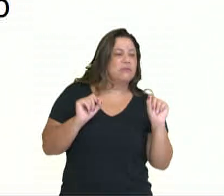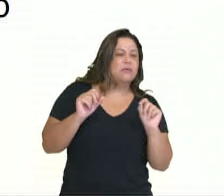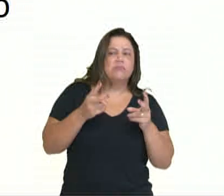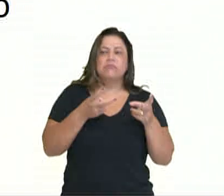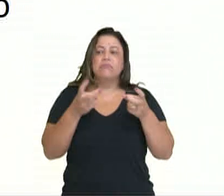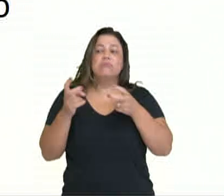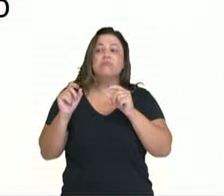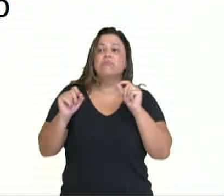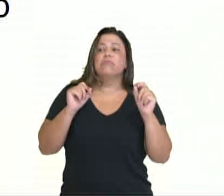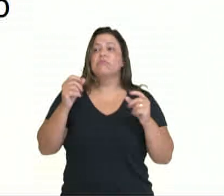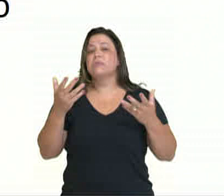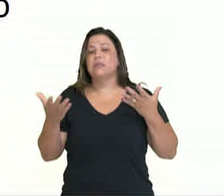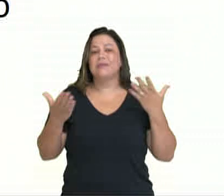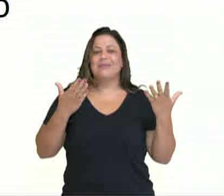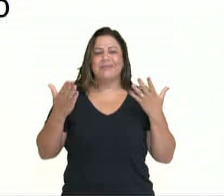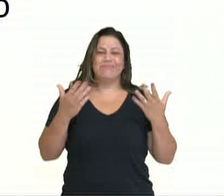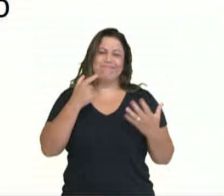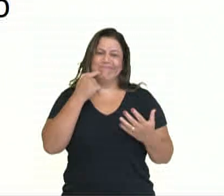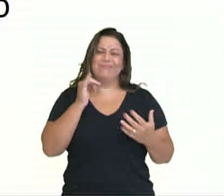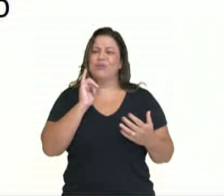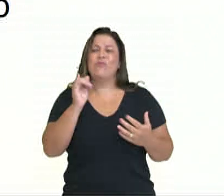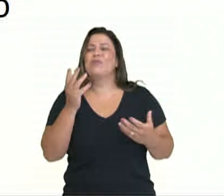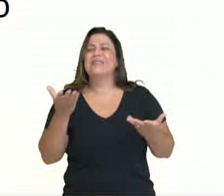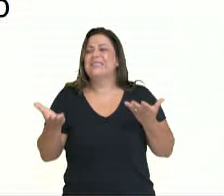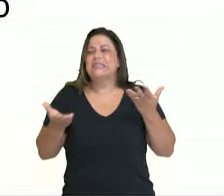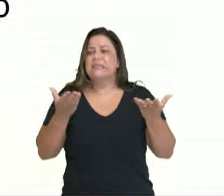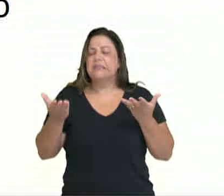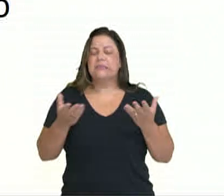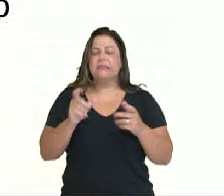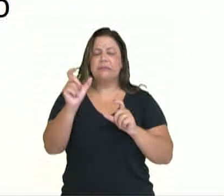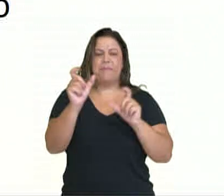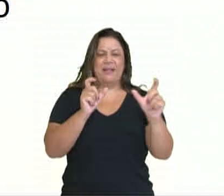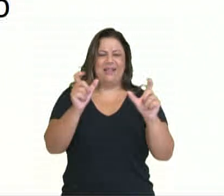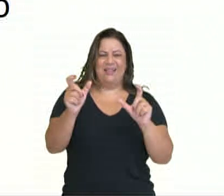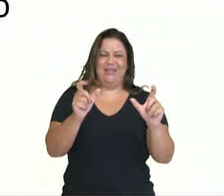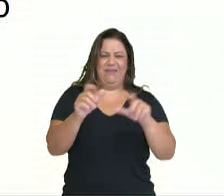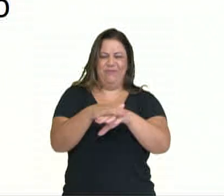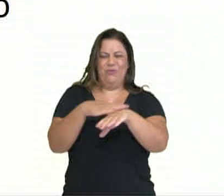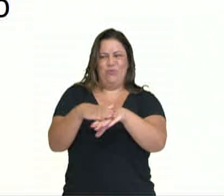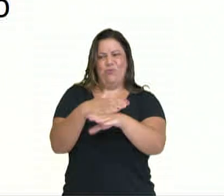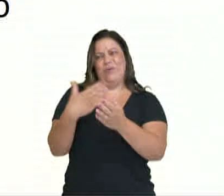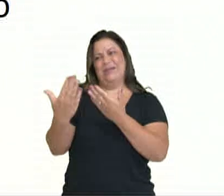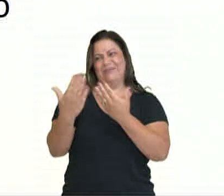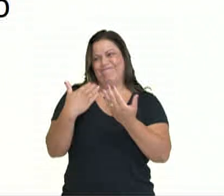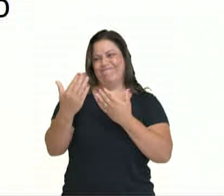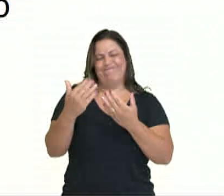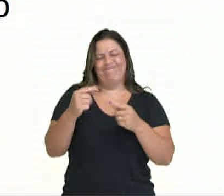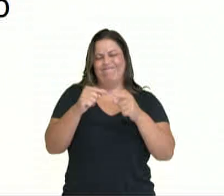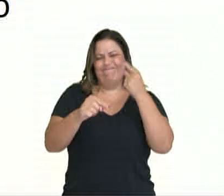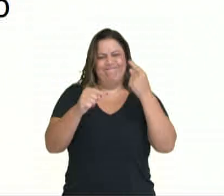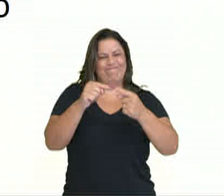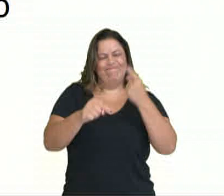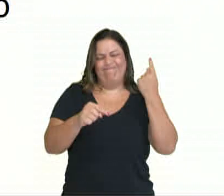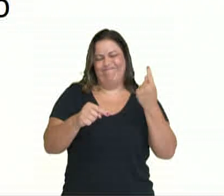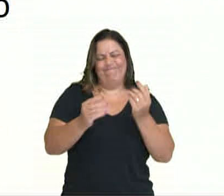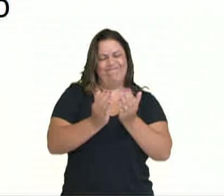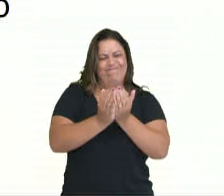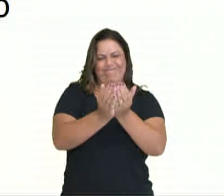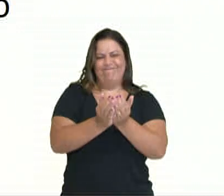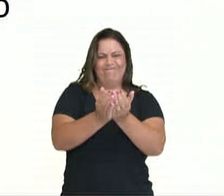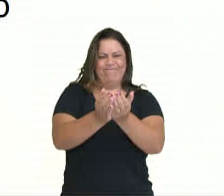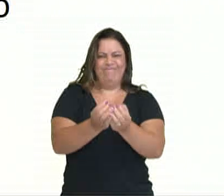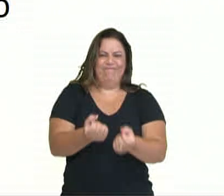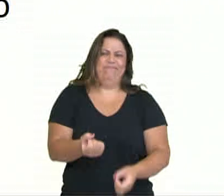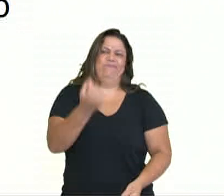aquele instante não me ocorrera dizer-lhe qualquer palavra. Nem combinava mesmo com uma barca tão